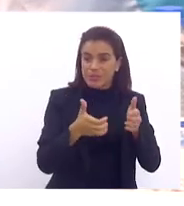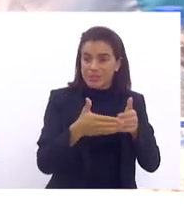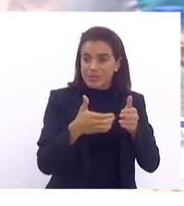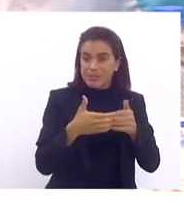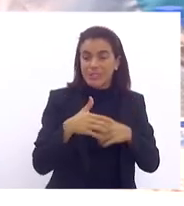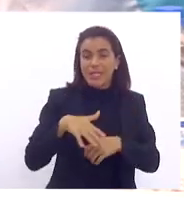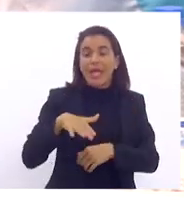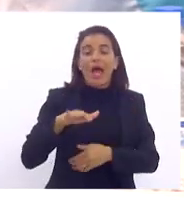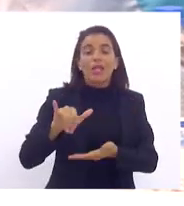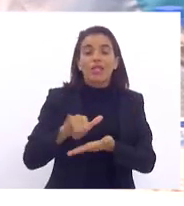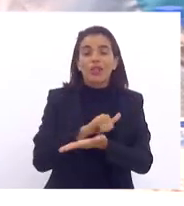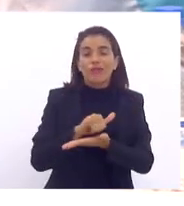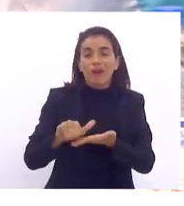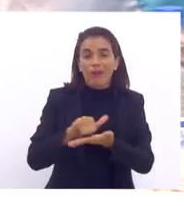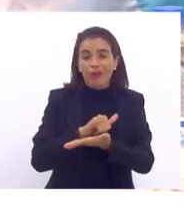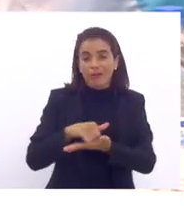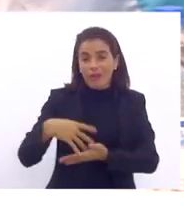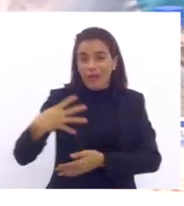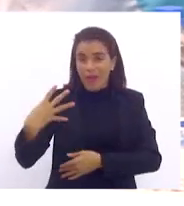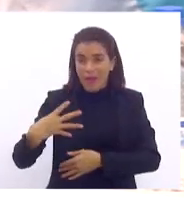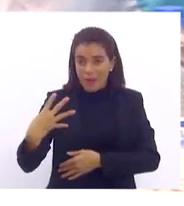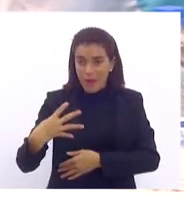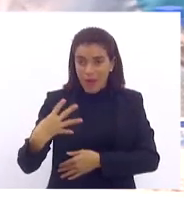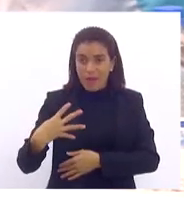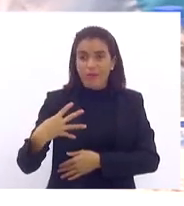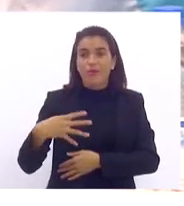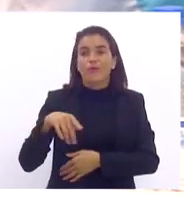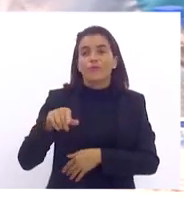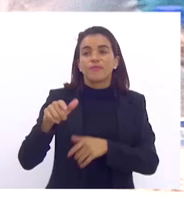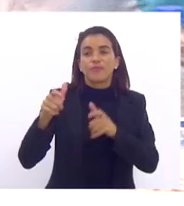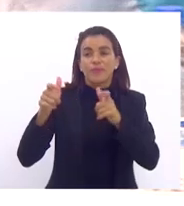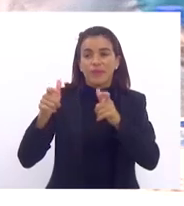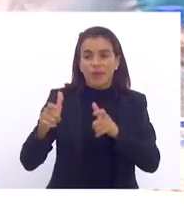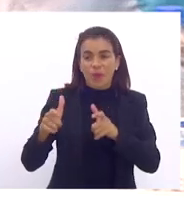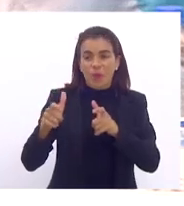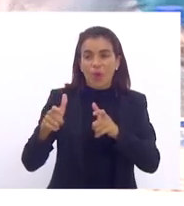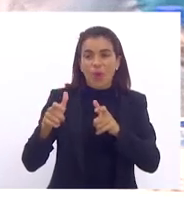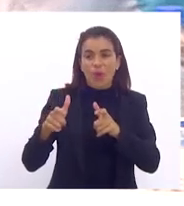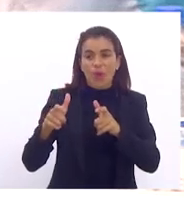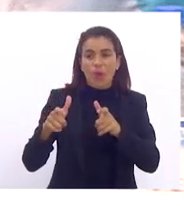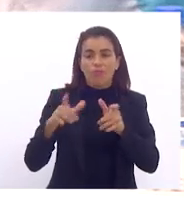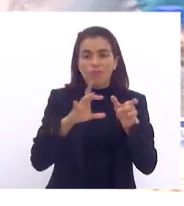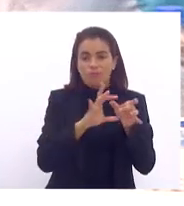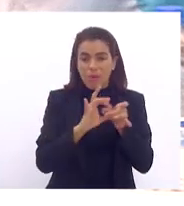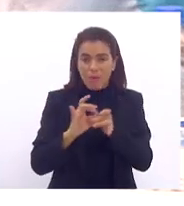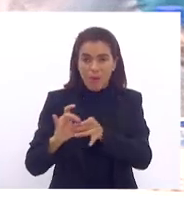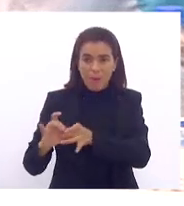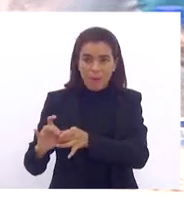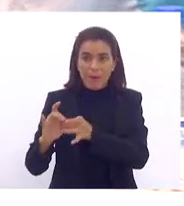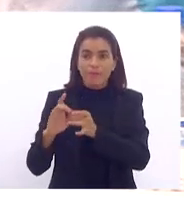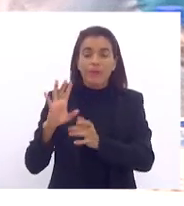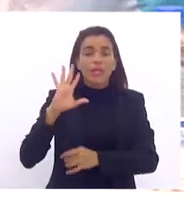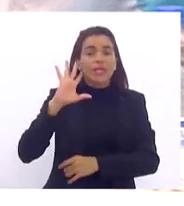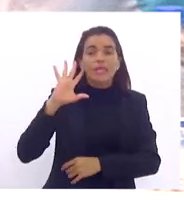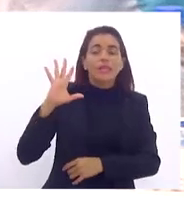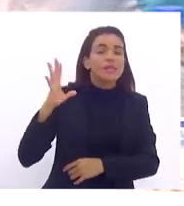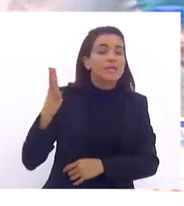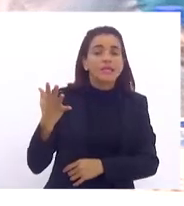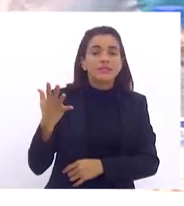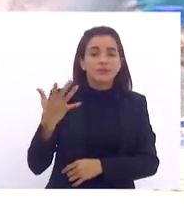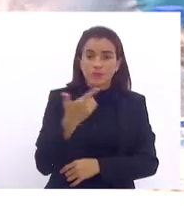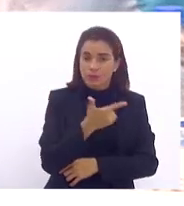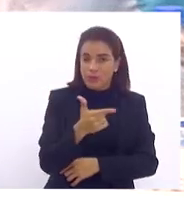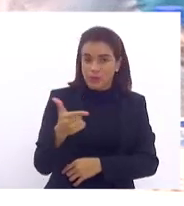deem nova iork também a quarta corte de apelação que é o o quarto circuito como também se chama chegou a decidir que não